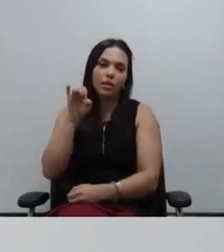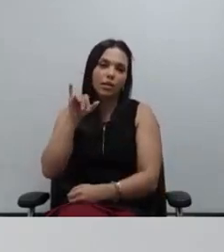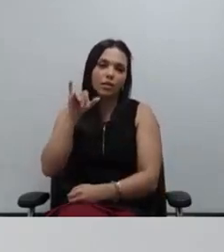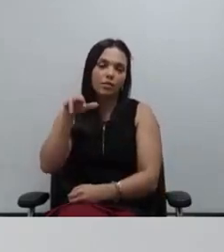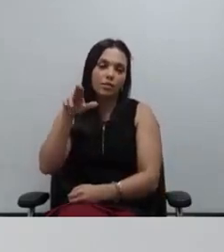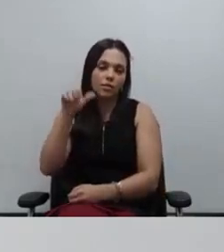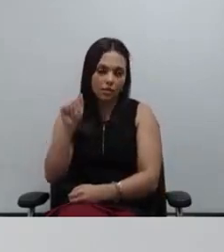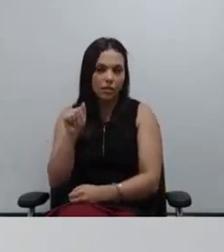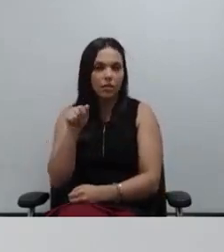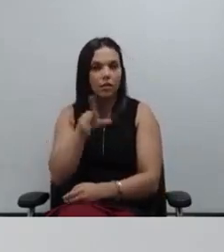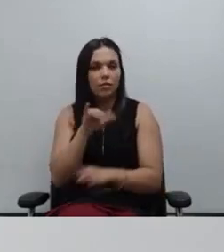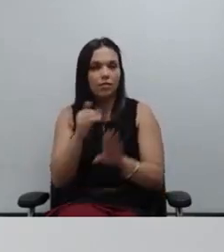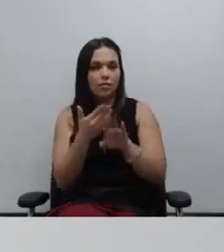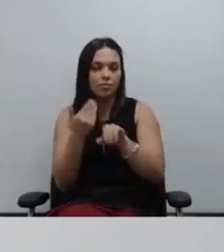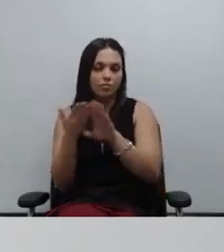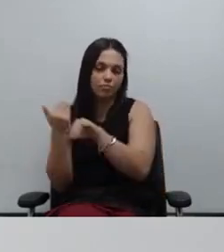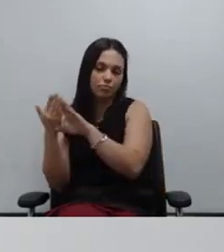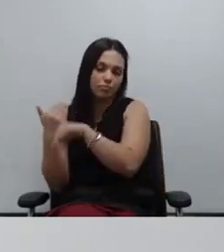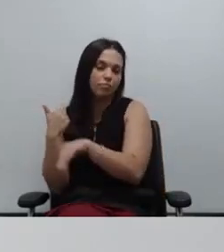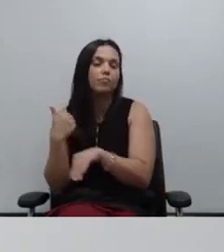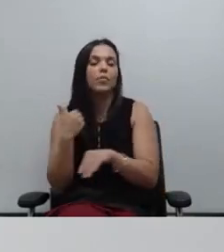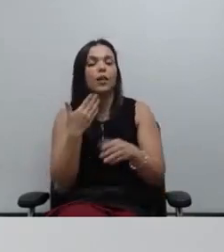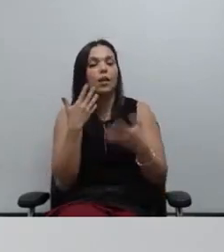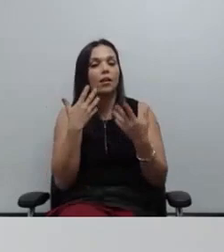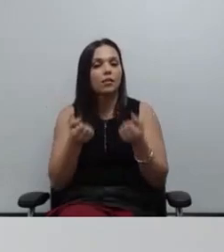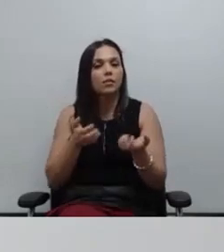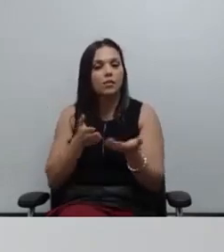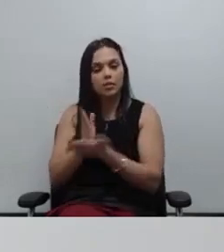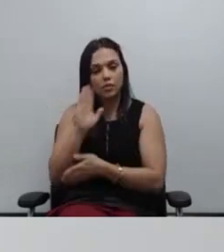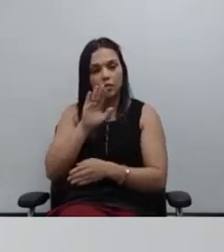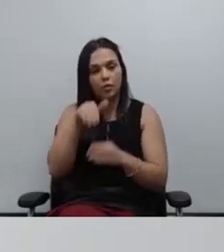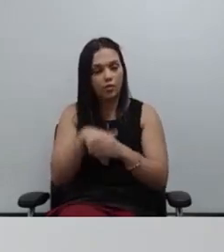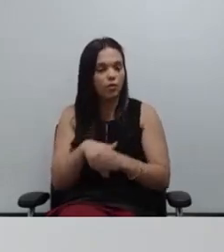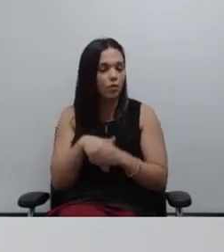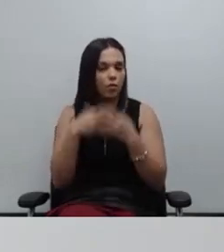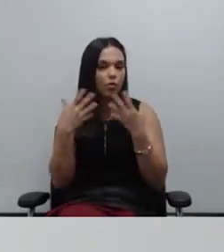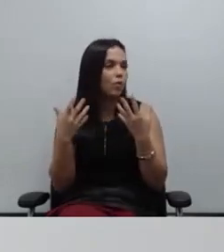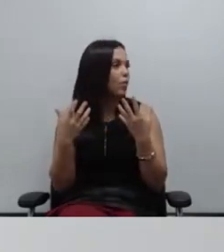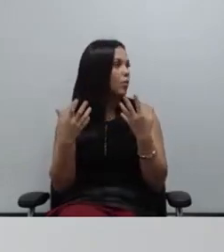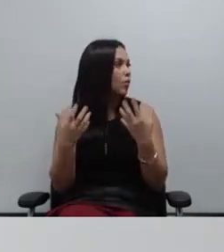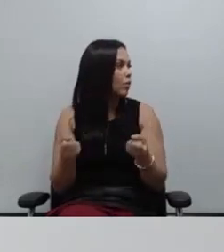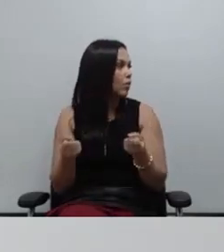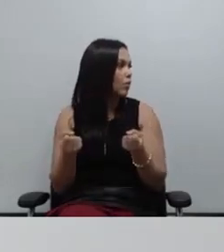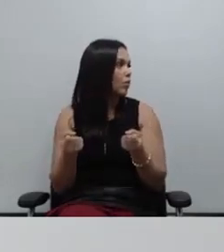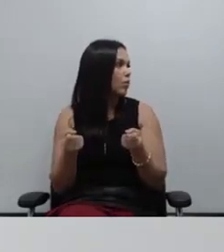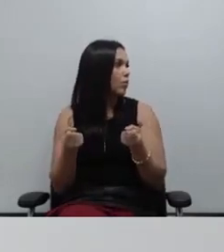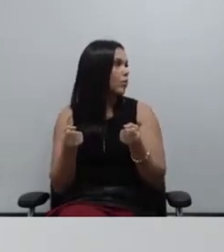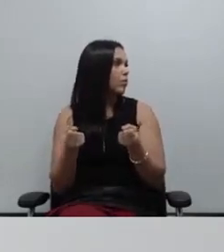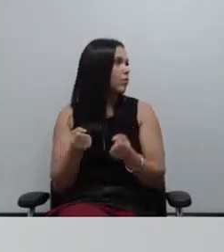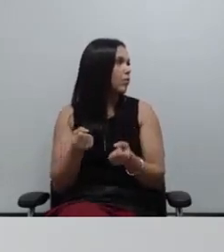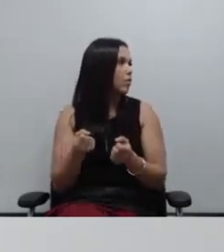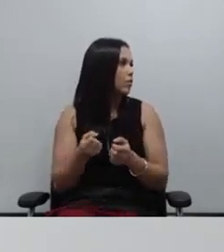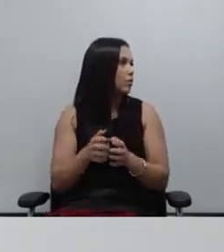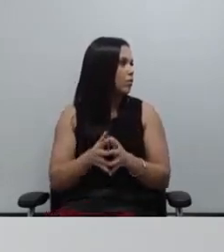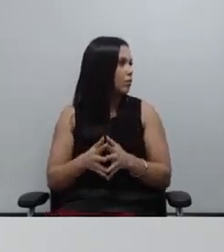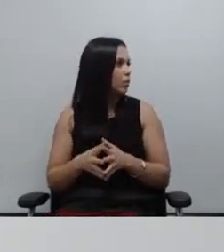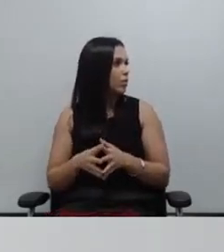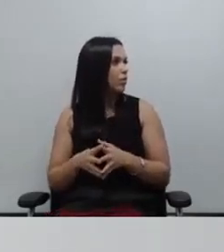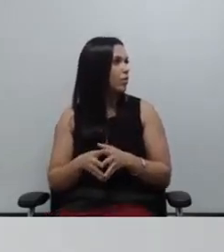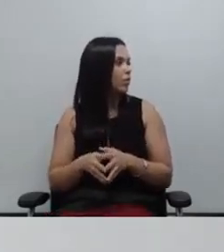pedidos de trânsito devem ser igualmente deferidos. É como voto, submetendo minhas considerações ao crivo desse egrégio conselho. Como voto,